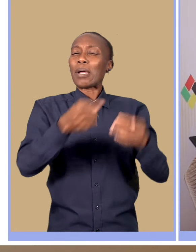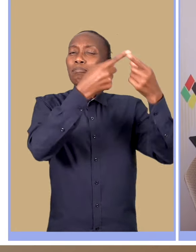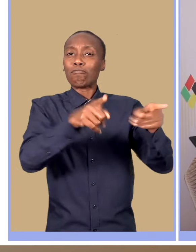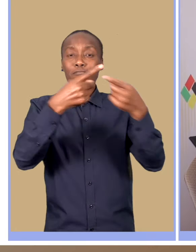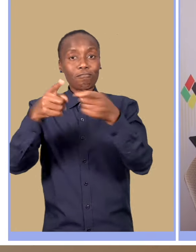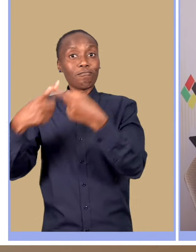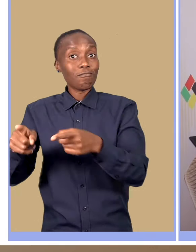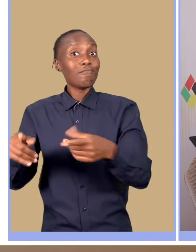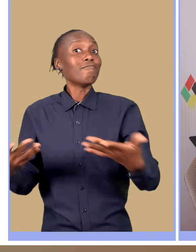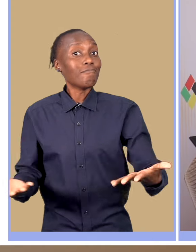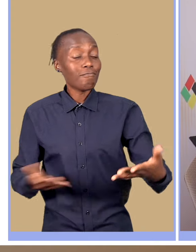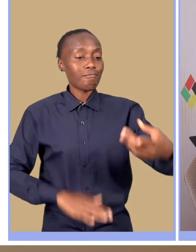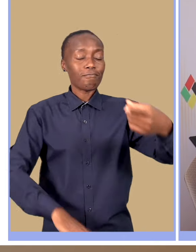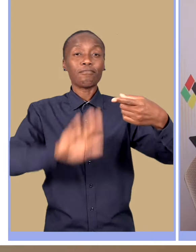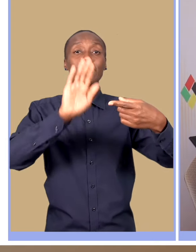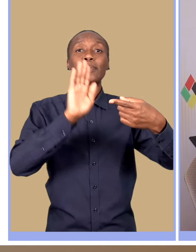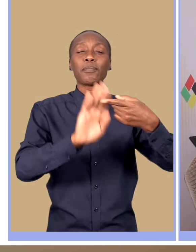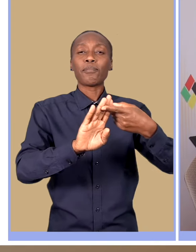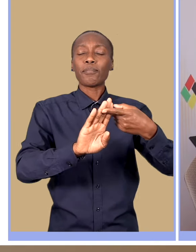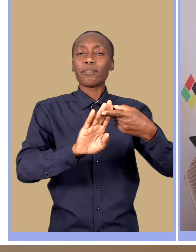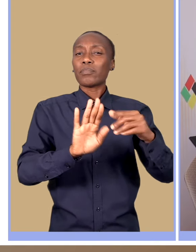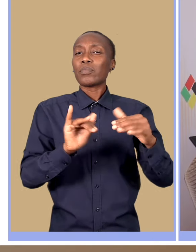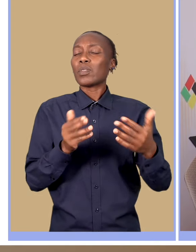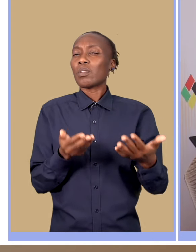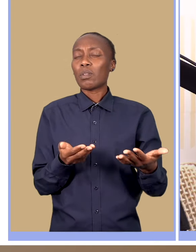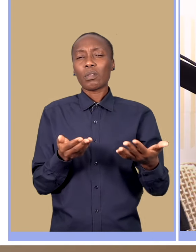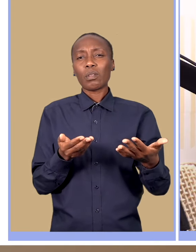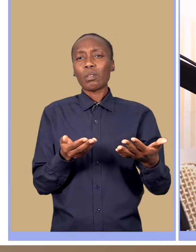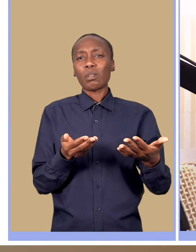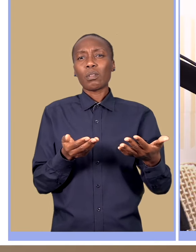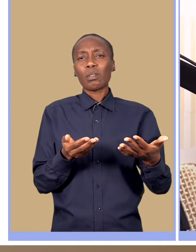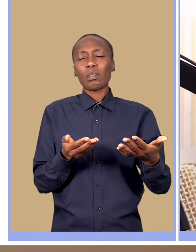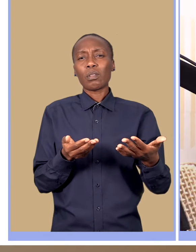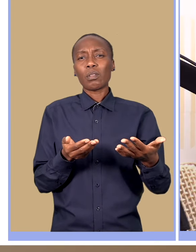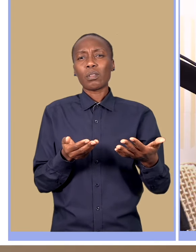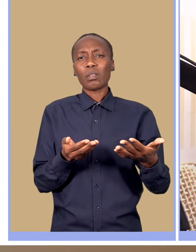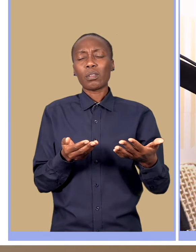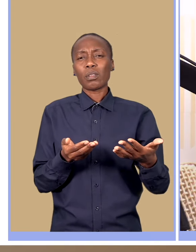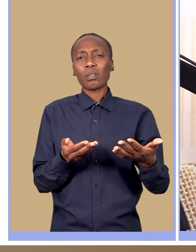categorias, não é? E dentre elas a questão